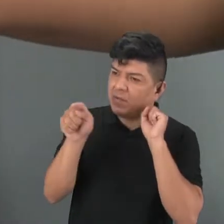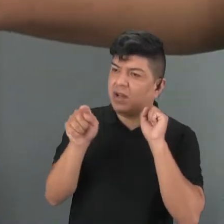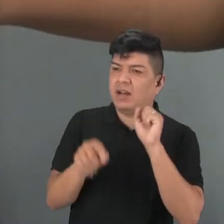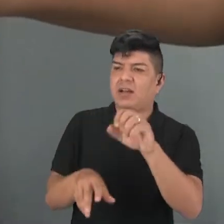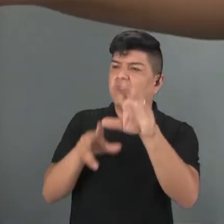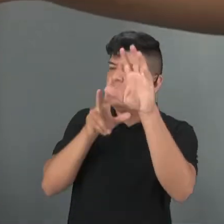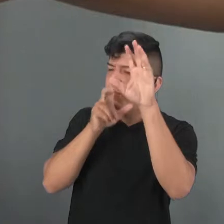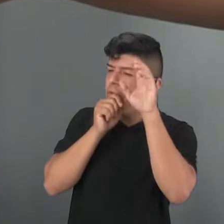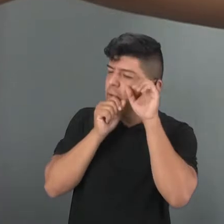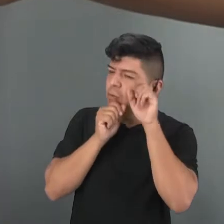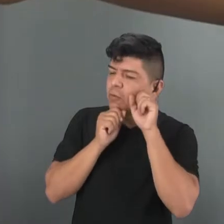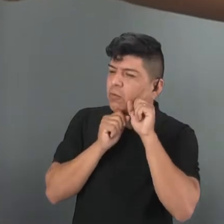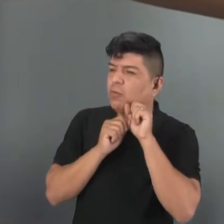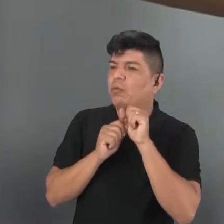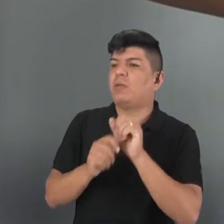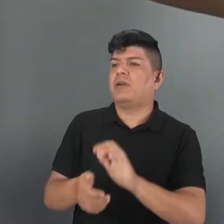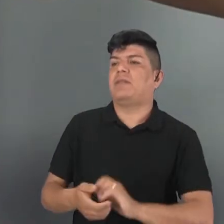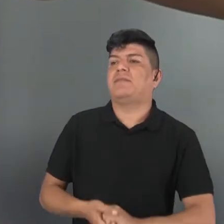durma,